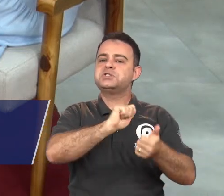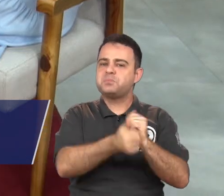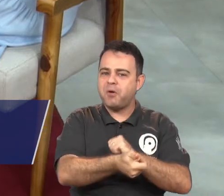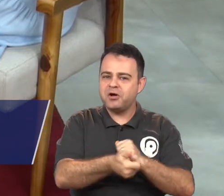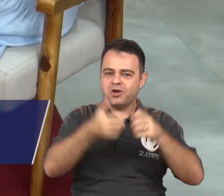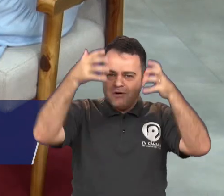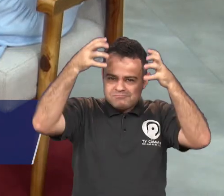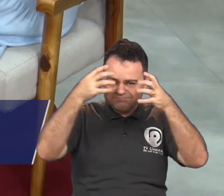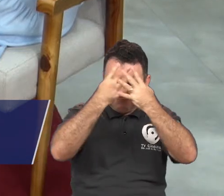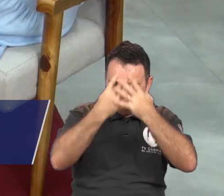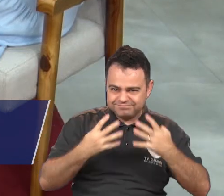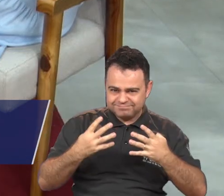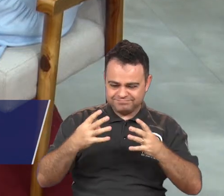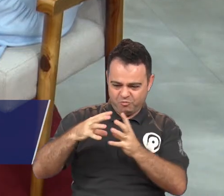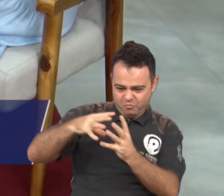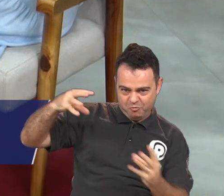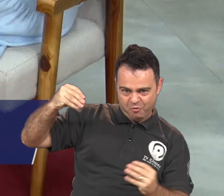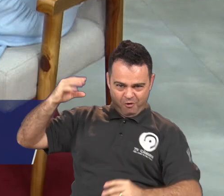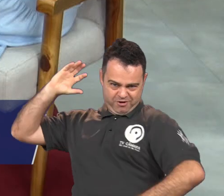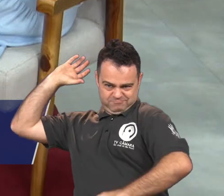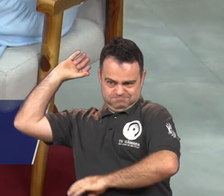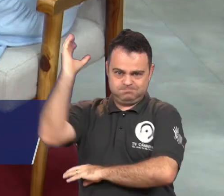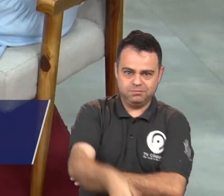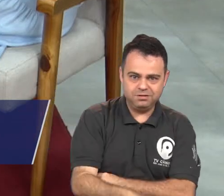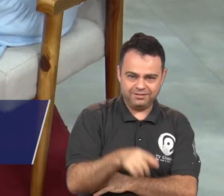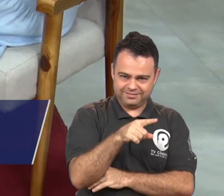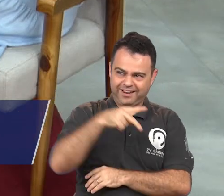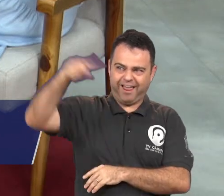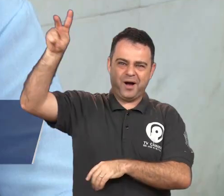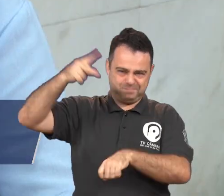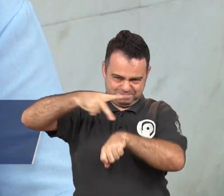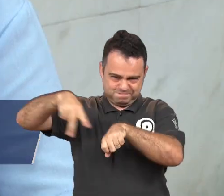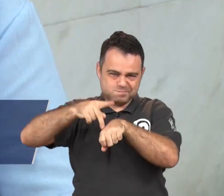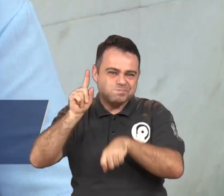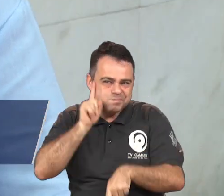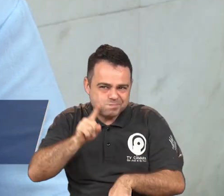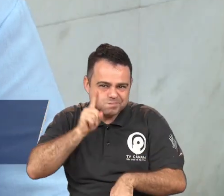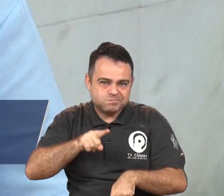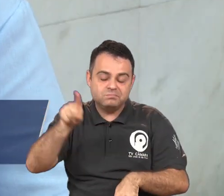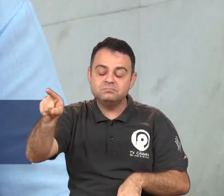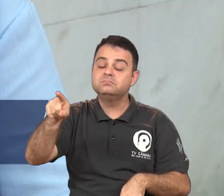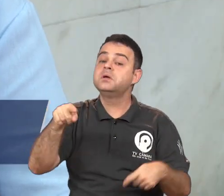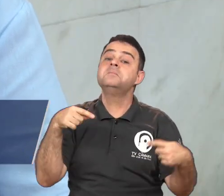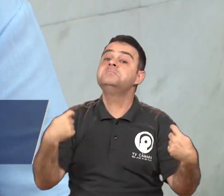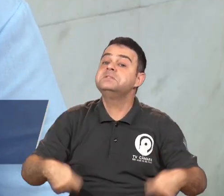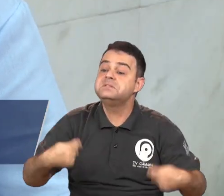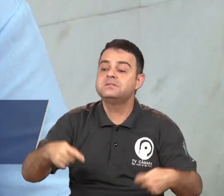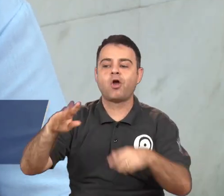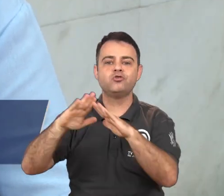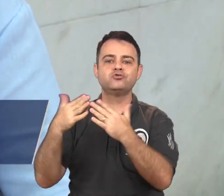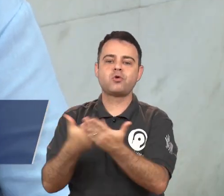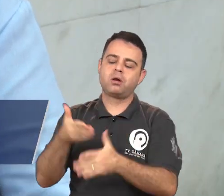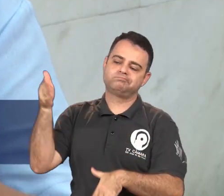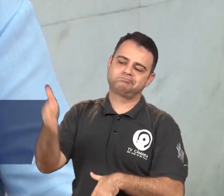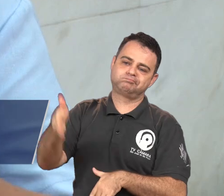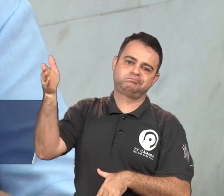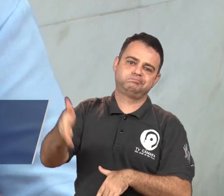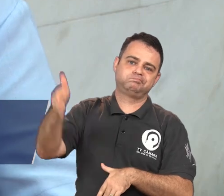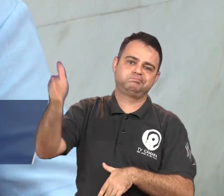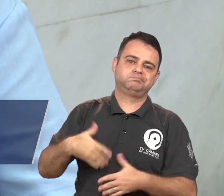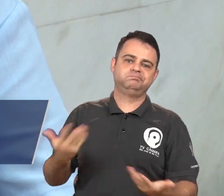estar bem na escola, você tem que estar acompanhando bem a escola, não ter ausência, e isso tudo